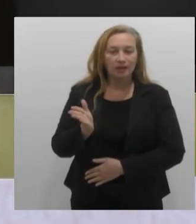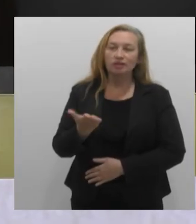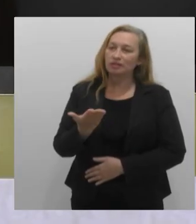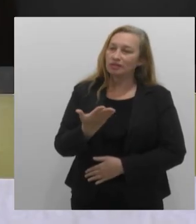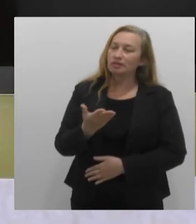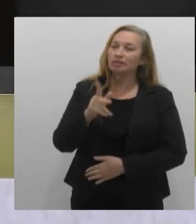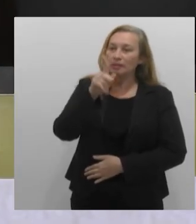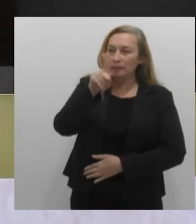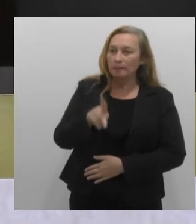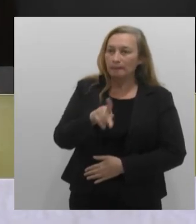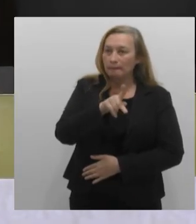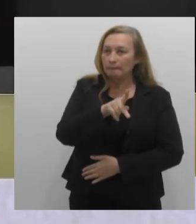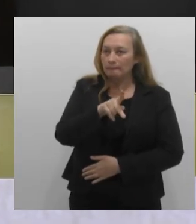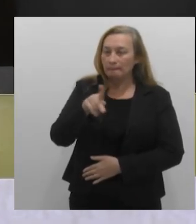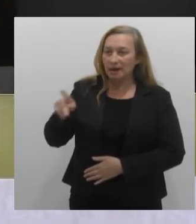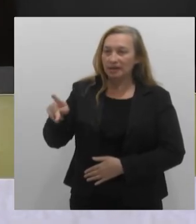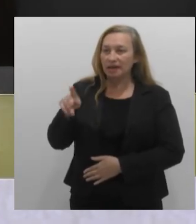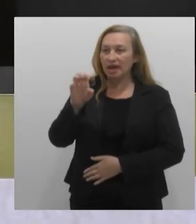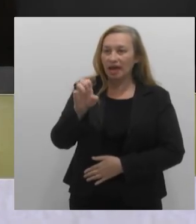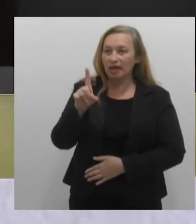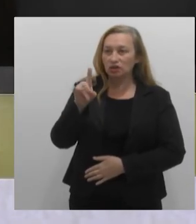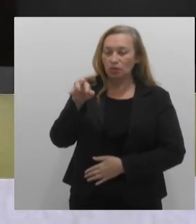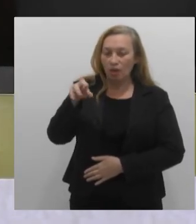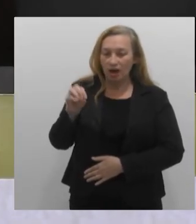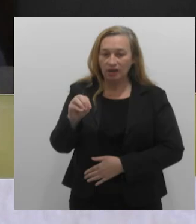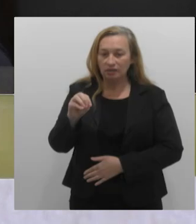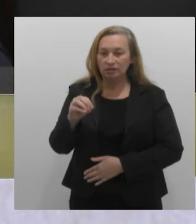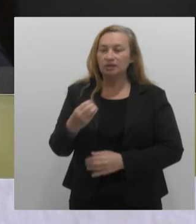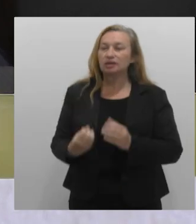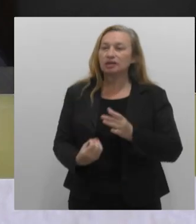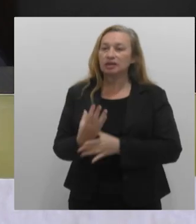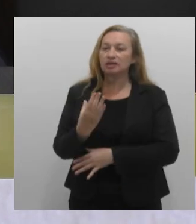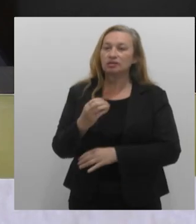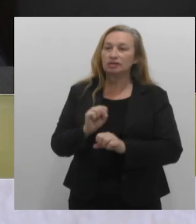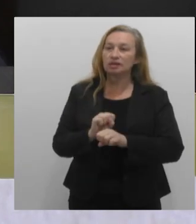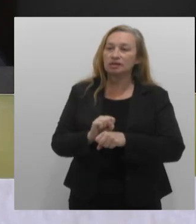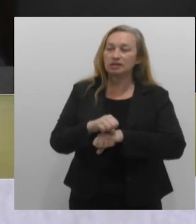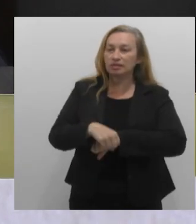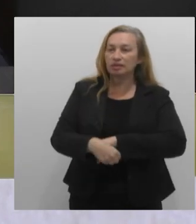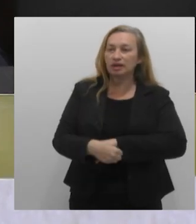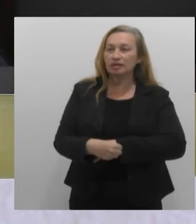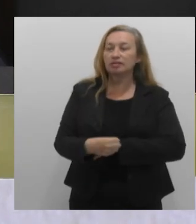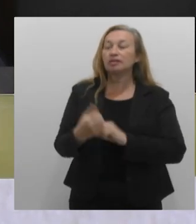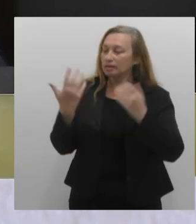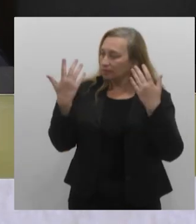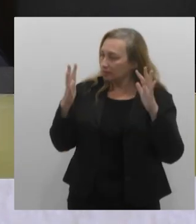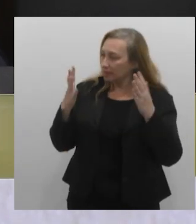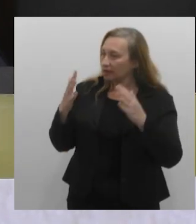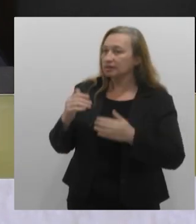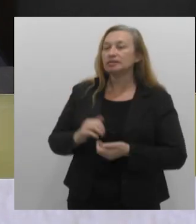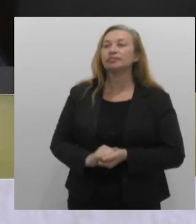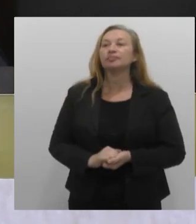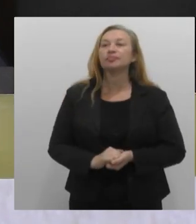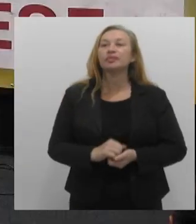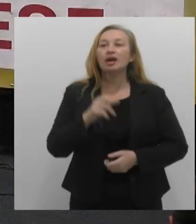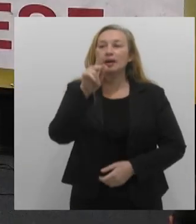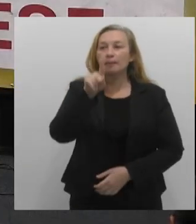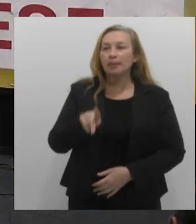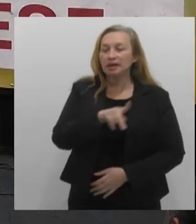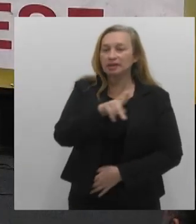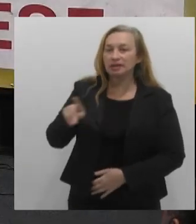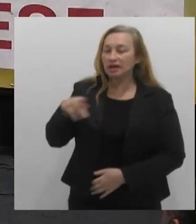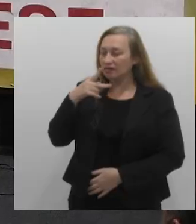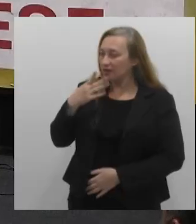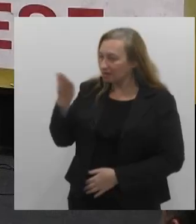querido Padre Eduardo Douglas, formador do Seminário Arquidiocesano de São José. Por favor, Padre, a palavra